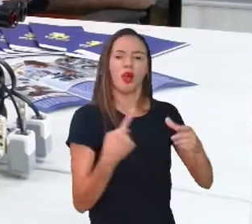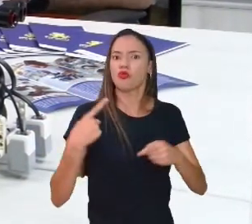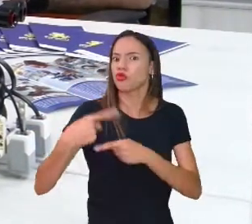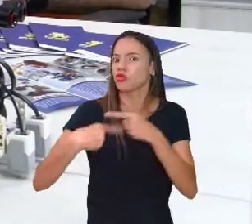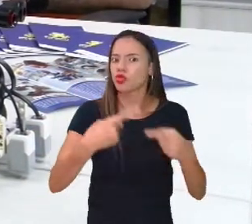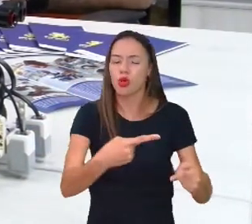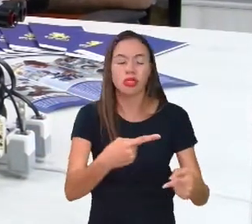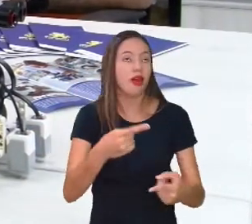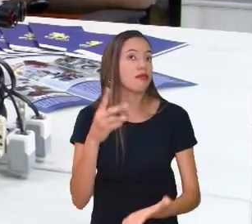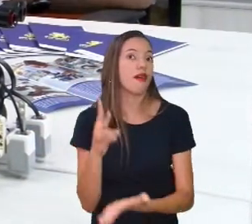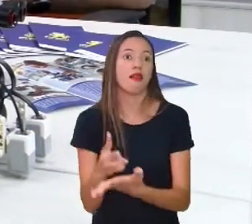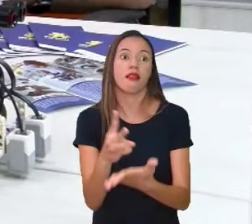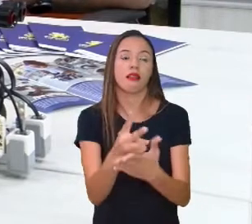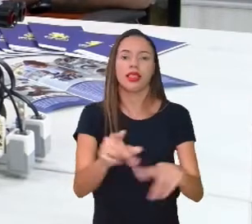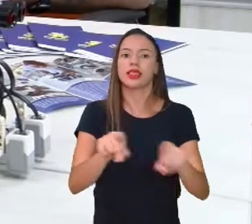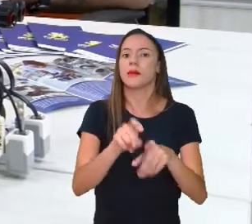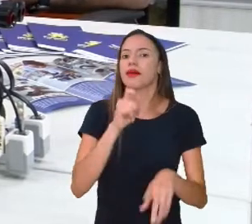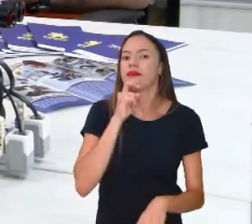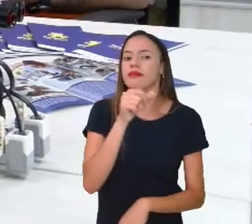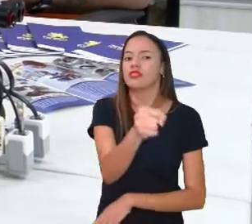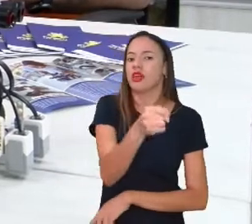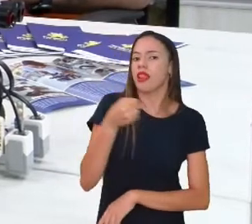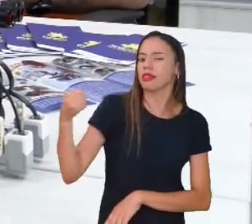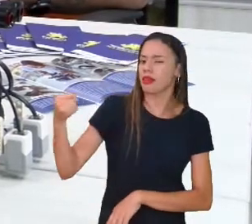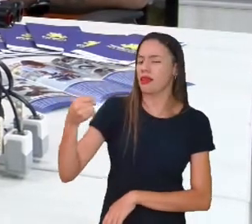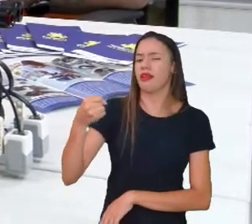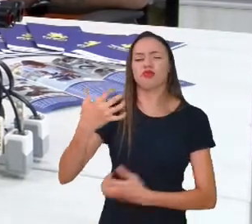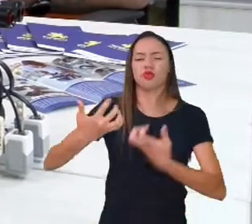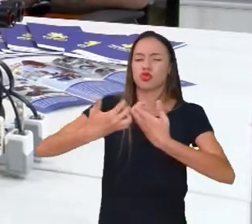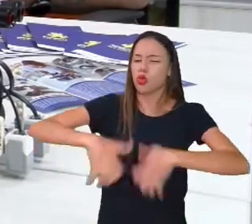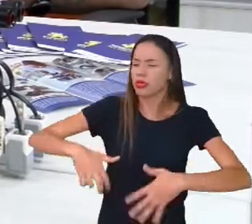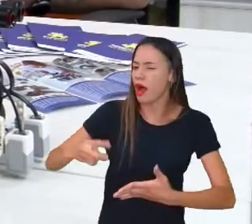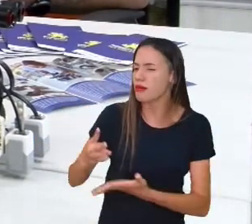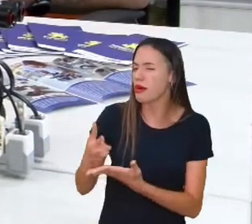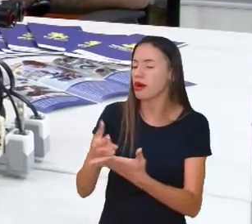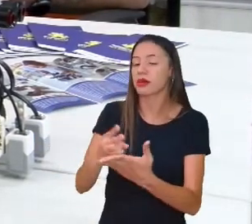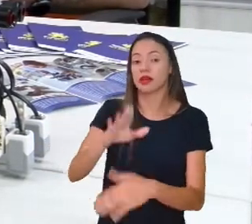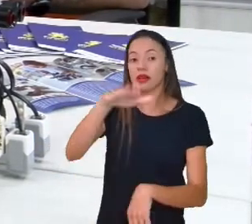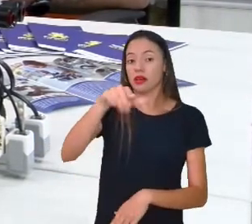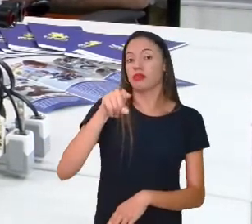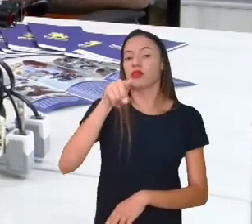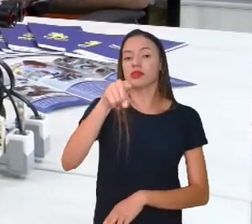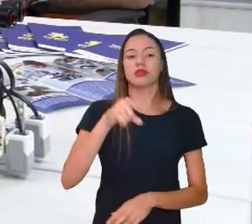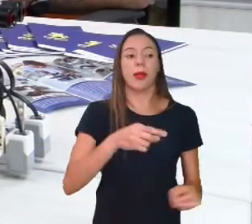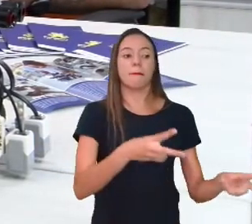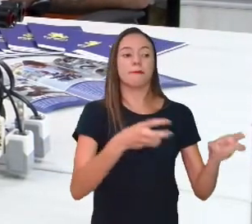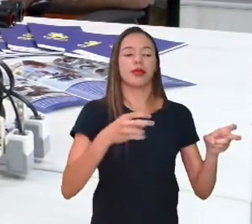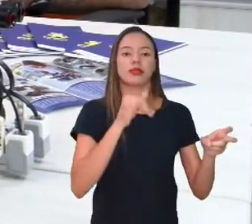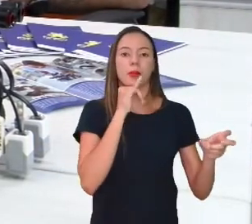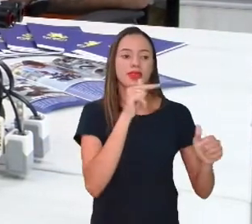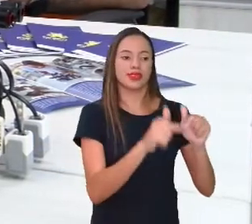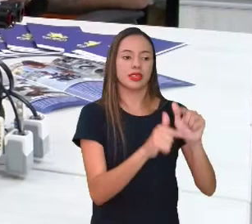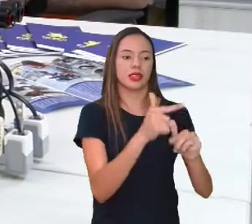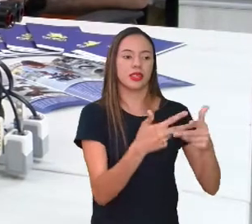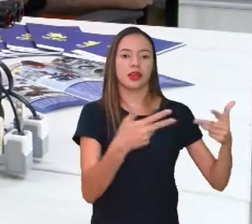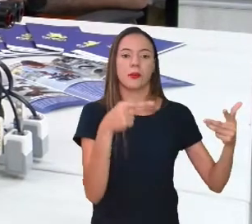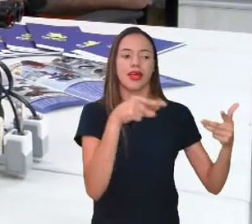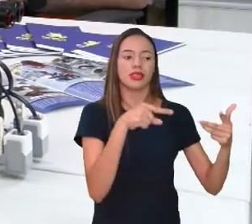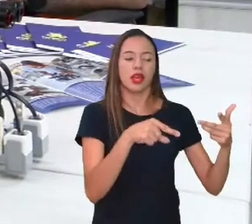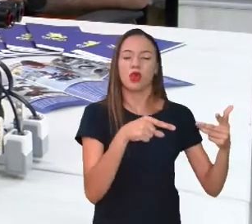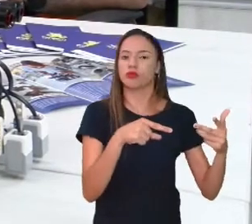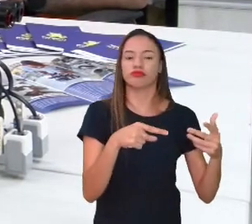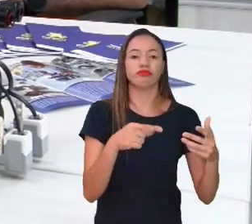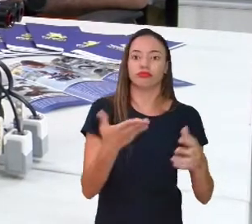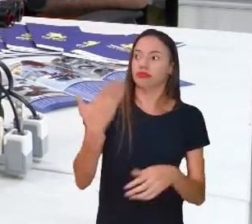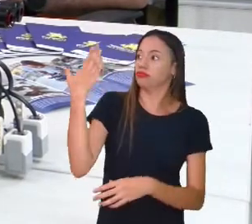durava muito. Você vai perceber que esse mesmo equipamento, ele antigamente durava